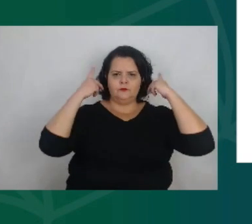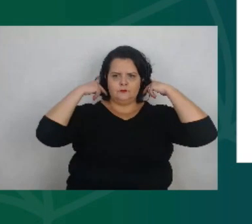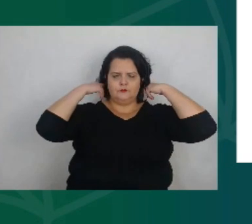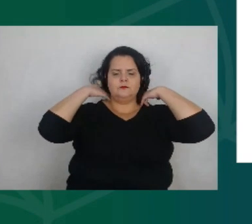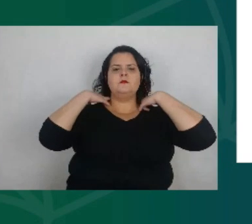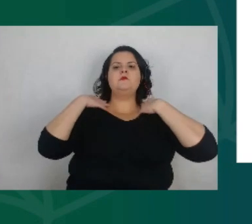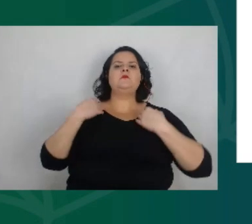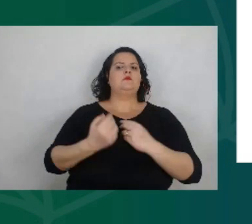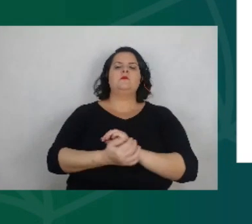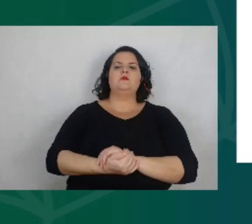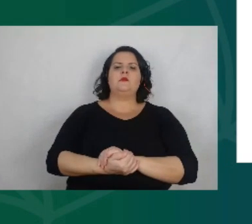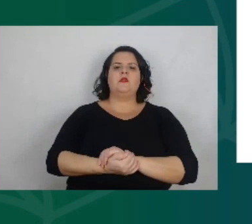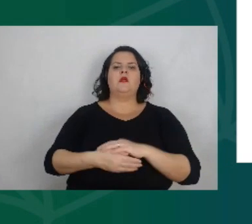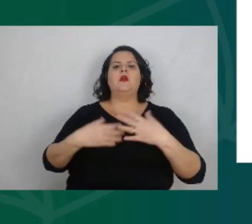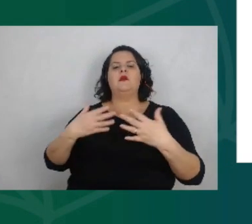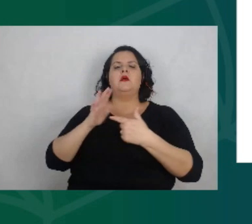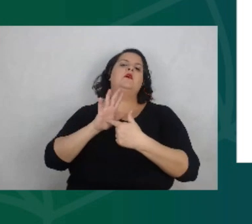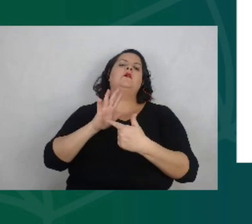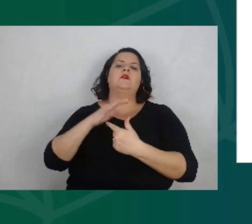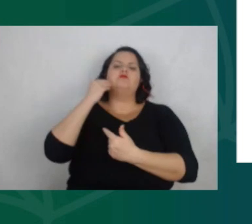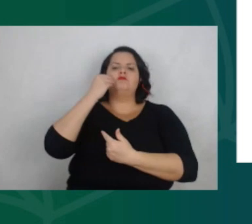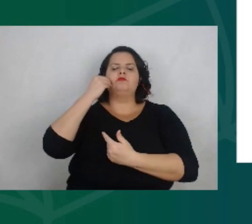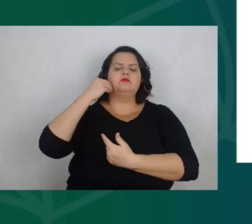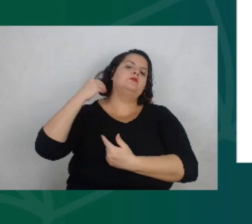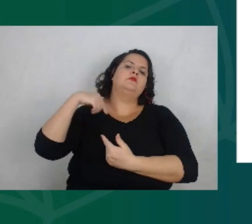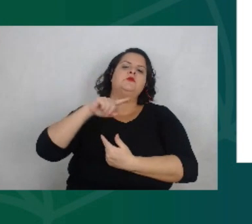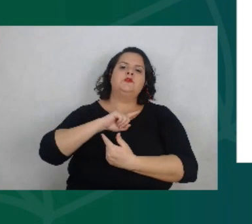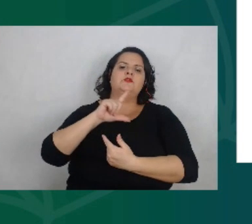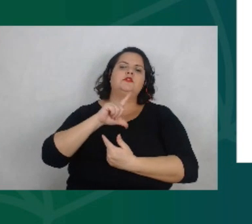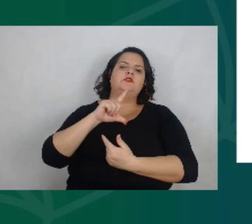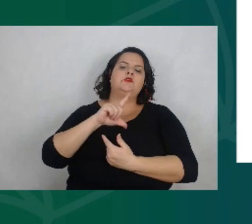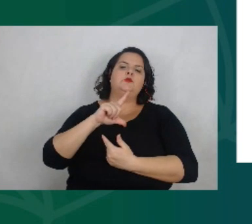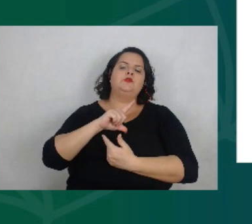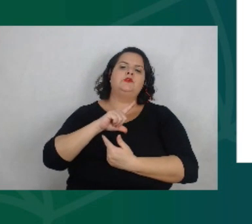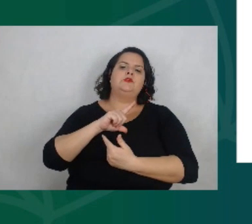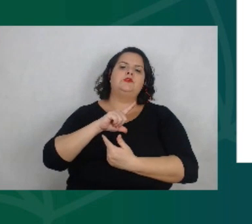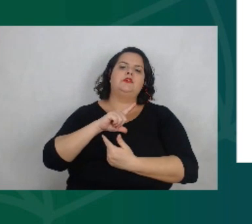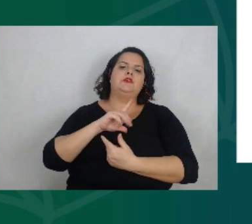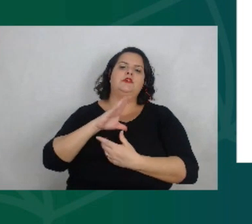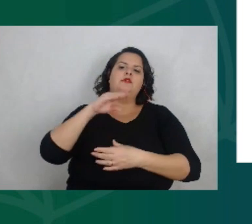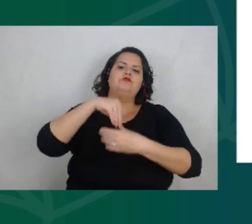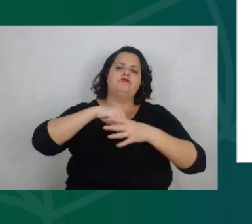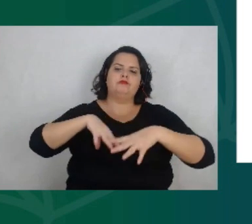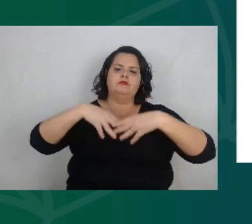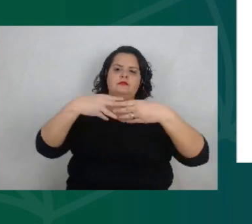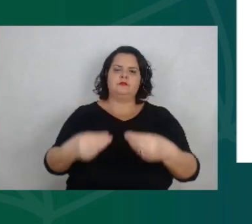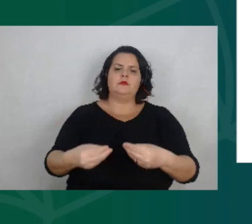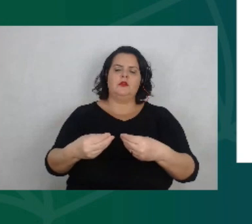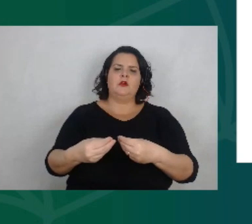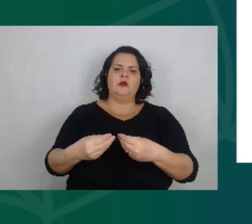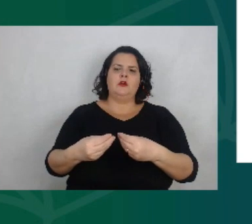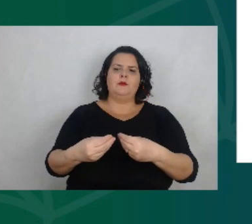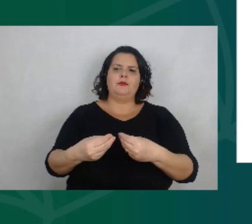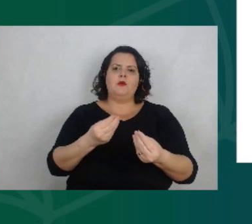experiência da qual estamos executando dentro do Hospital São Paulo, como a professora Mônica